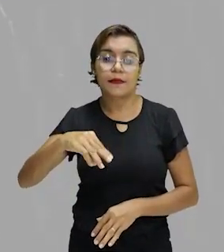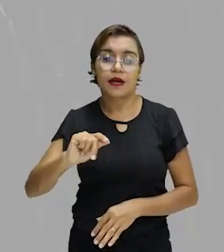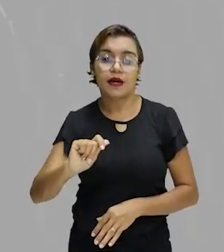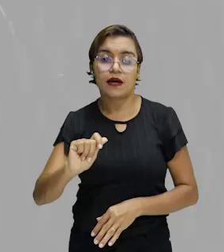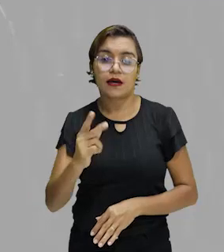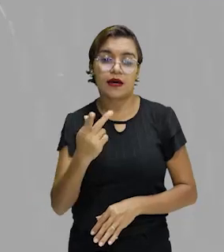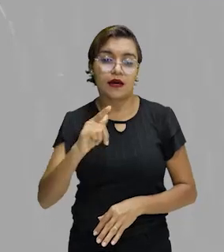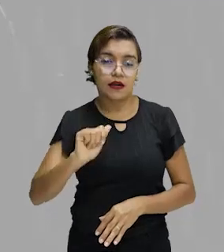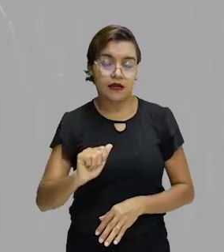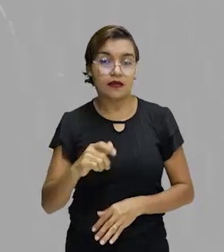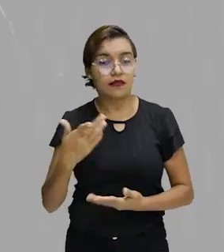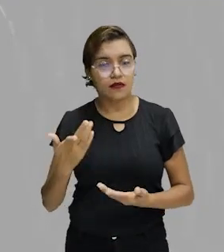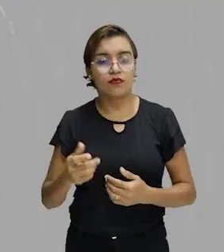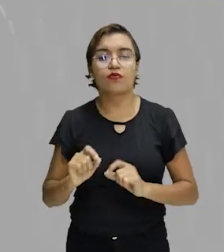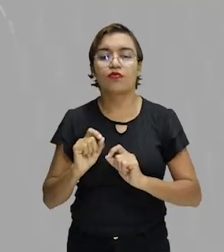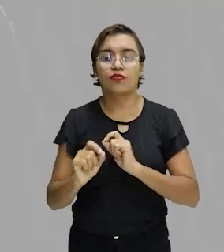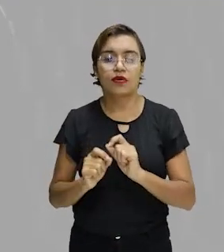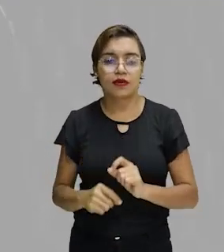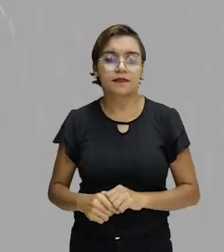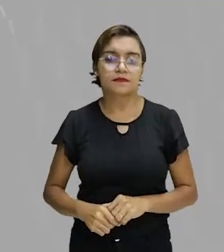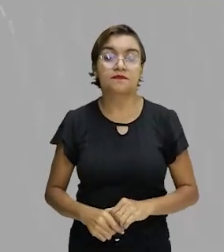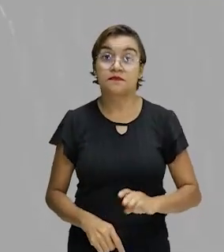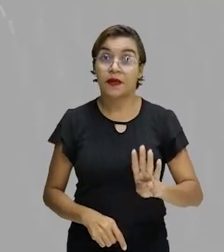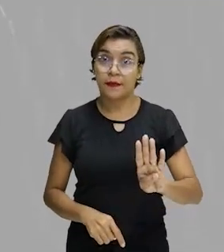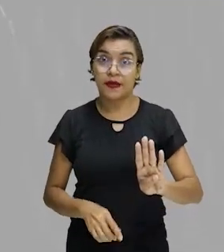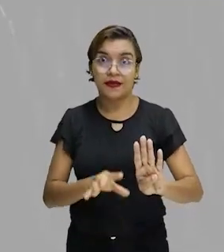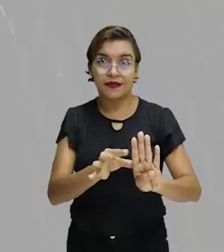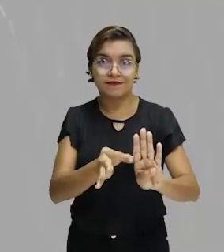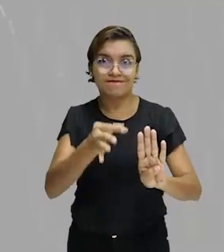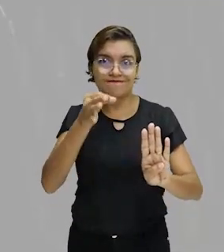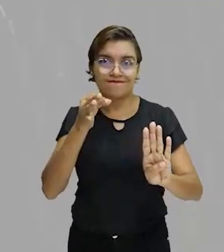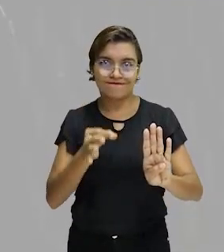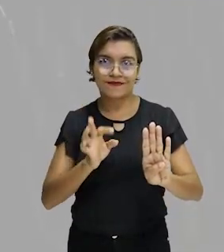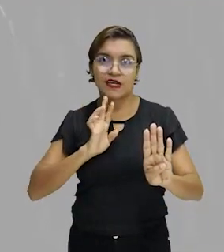a alternativa correta é a alternativa B.